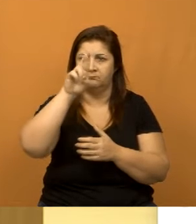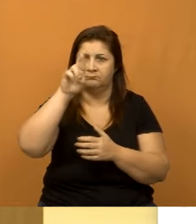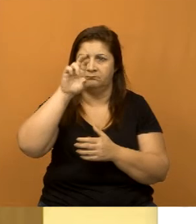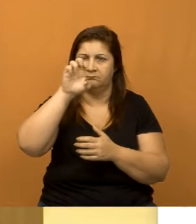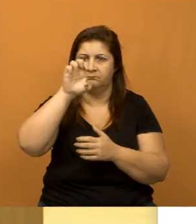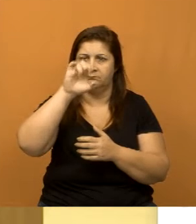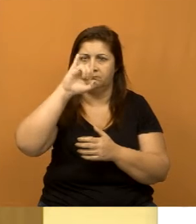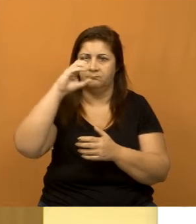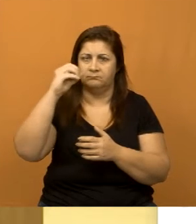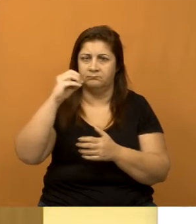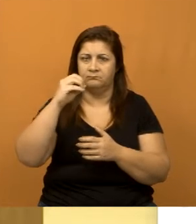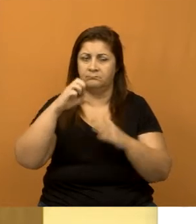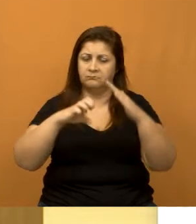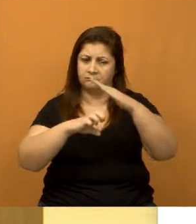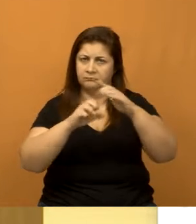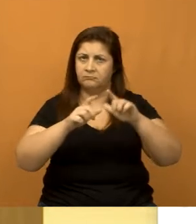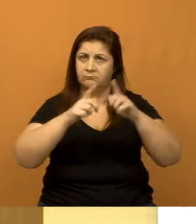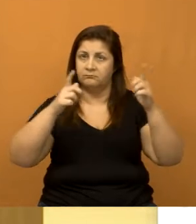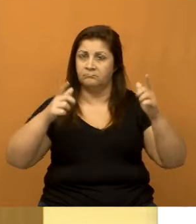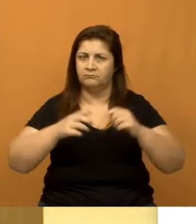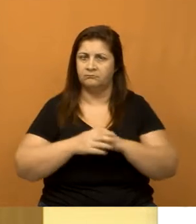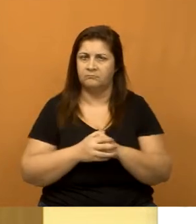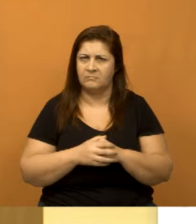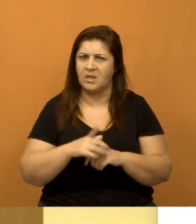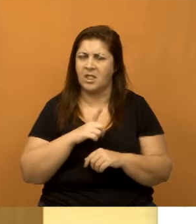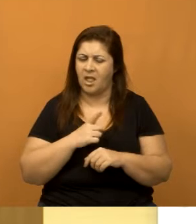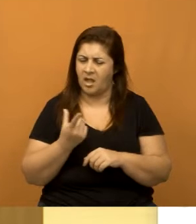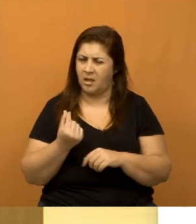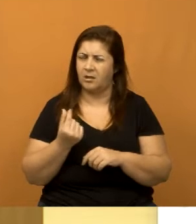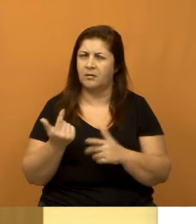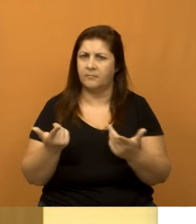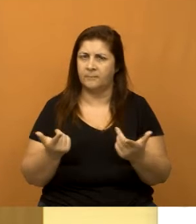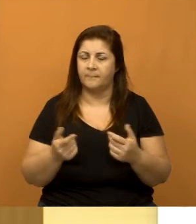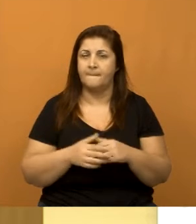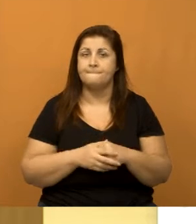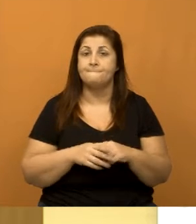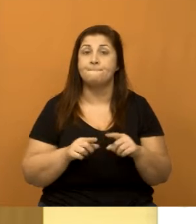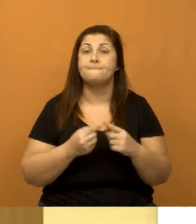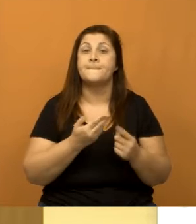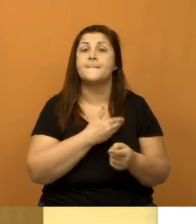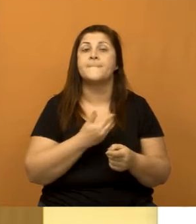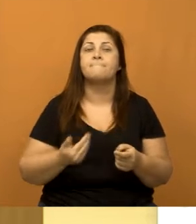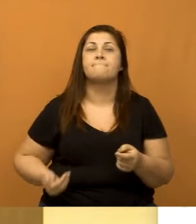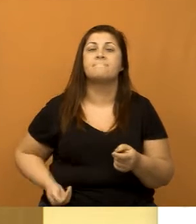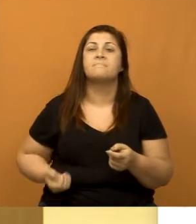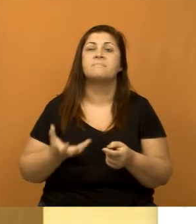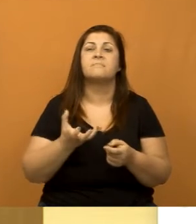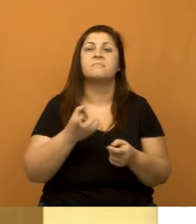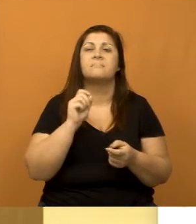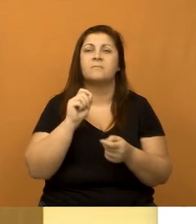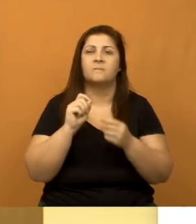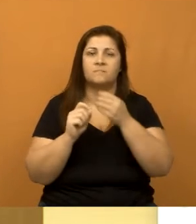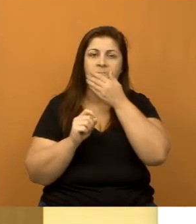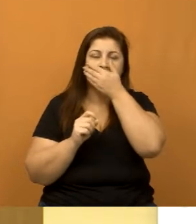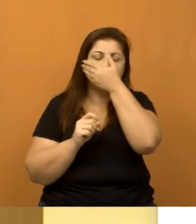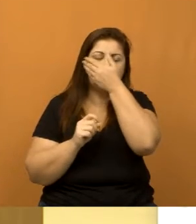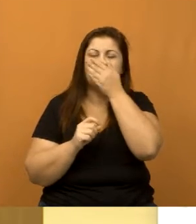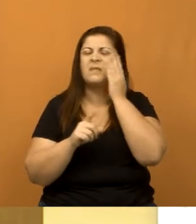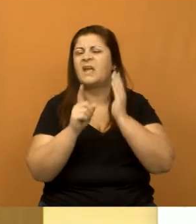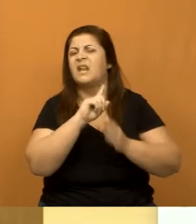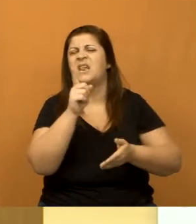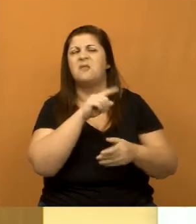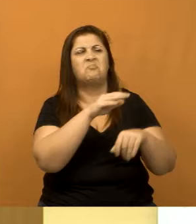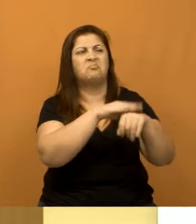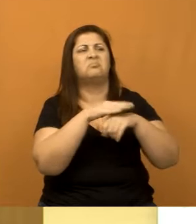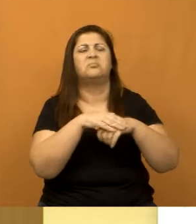potencial de lucro enorme. Qual que é a ideia dos governantes? É precarizar o serviço. Não vamos contratar mais ninguém, não